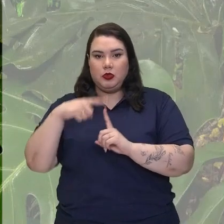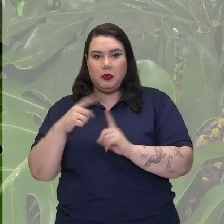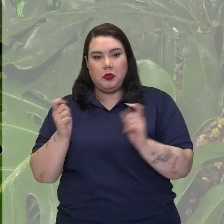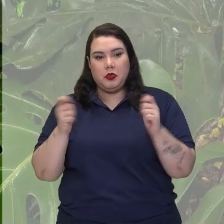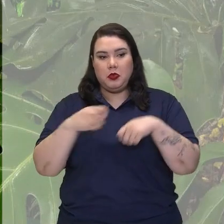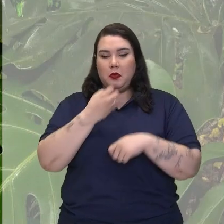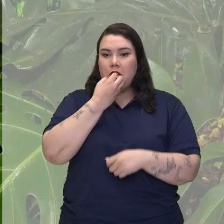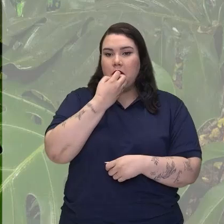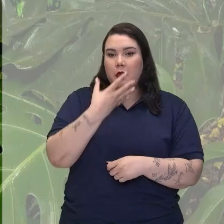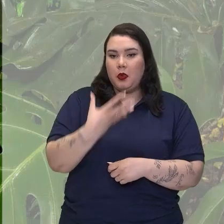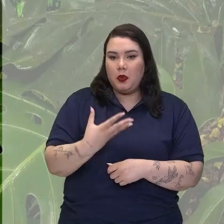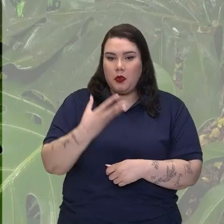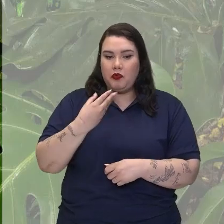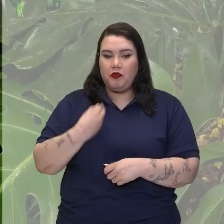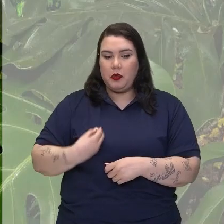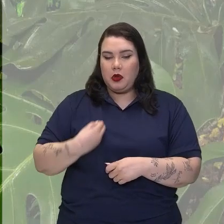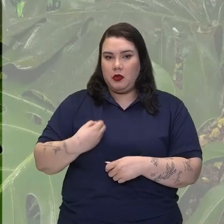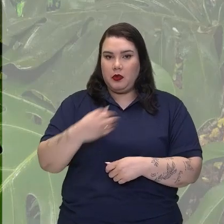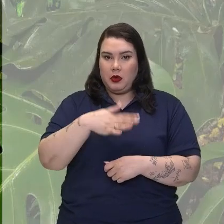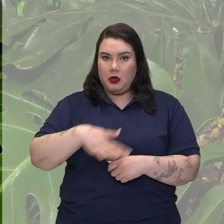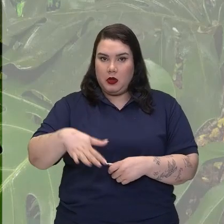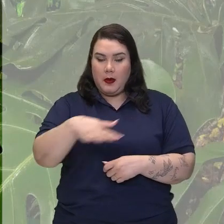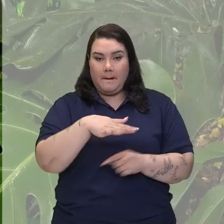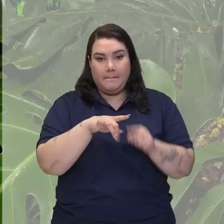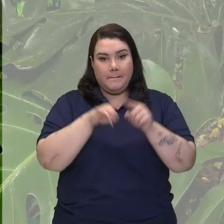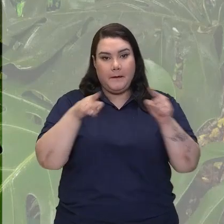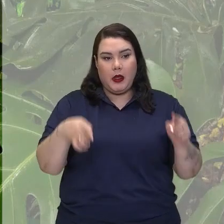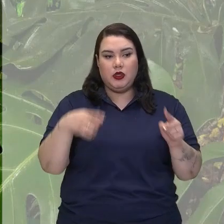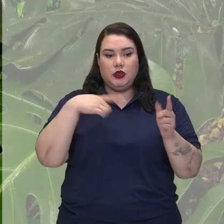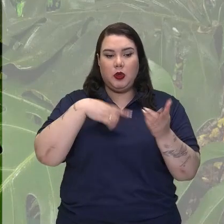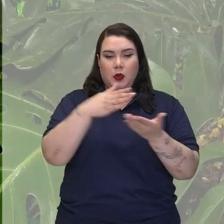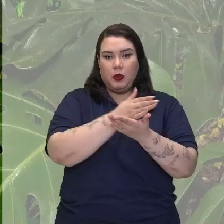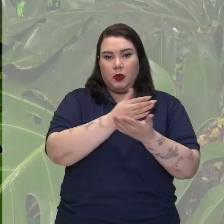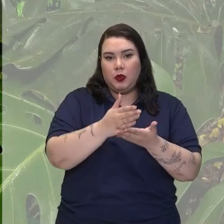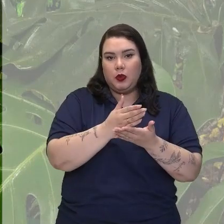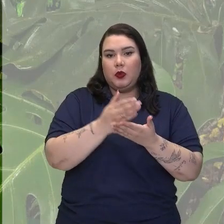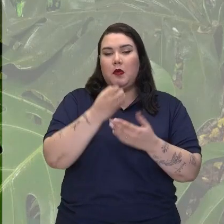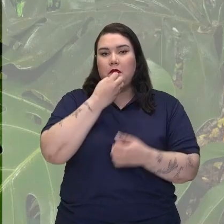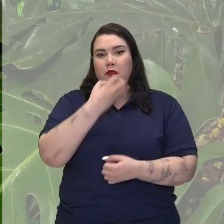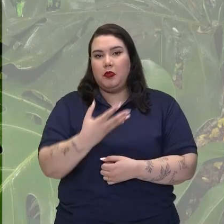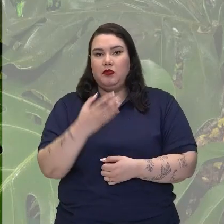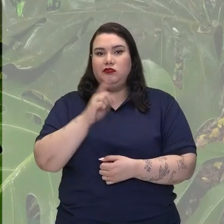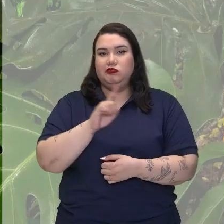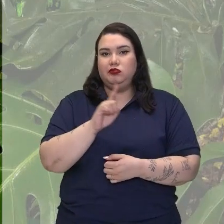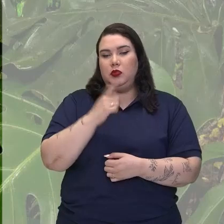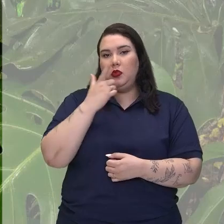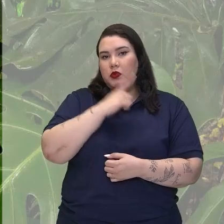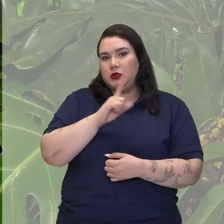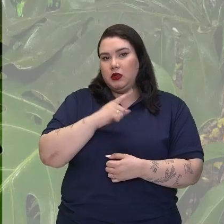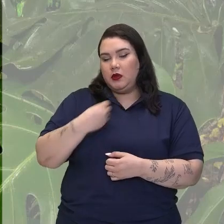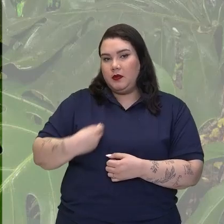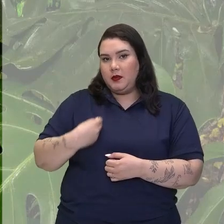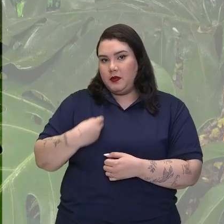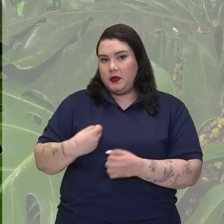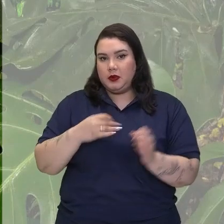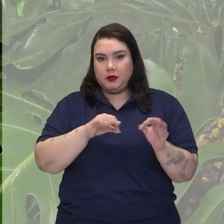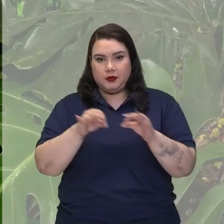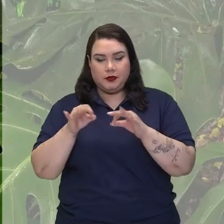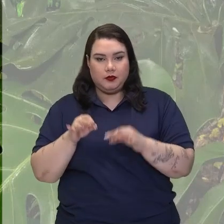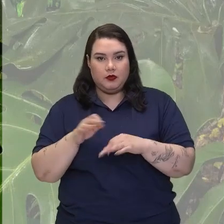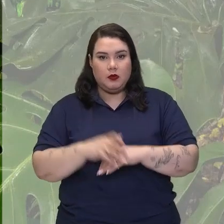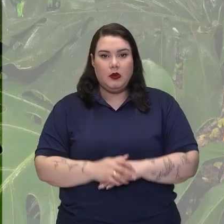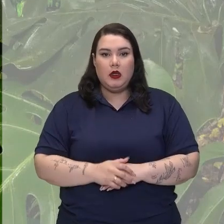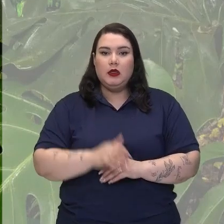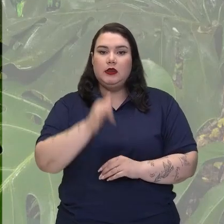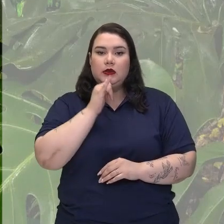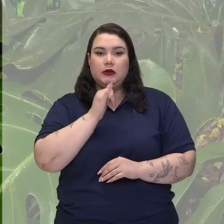bem ali, naquele contexto, mas espécies que podem ser prejudicadas de alguma forma. Aqui, por